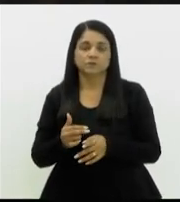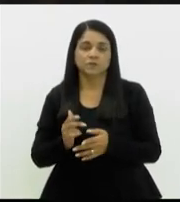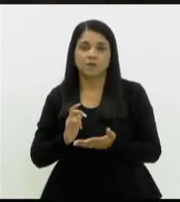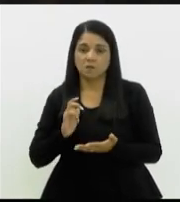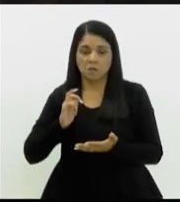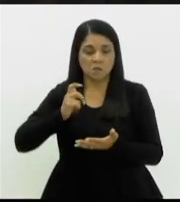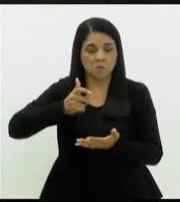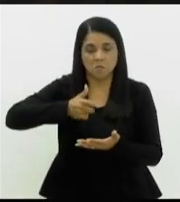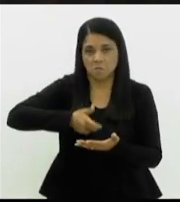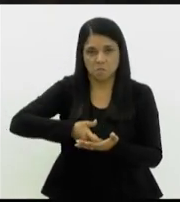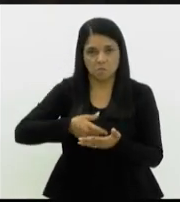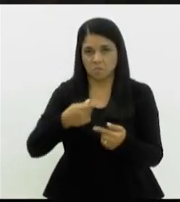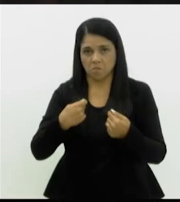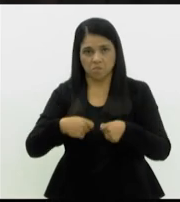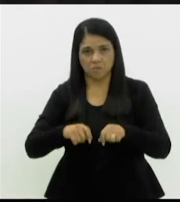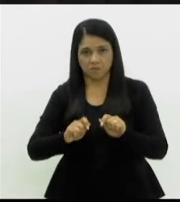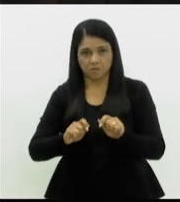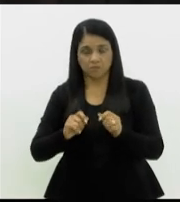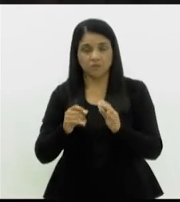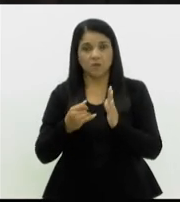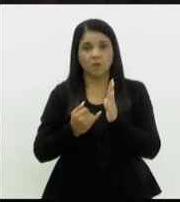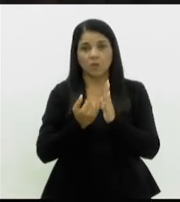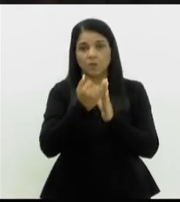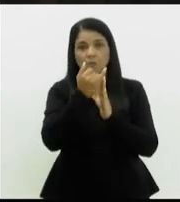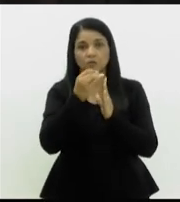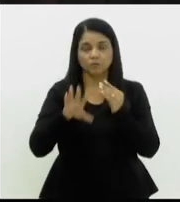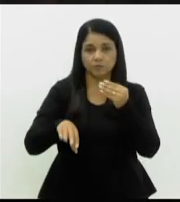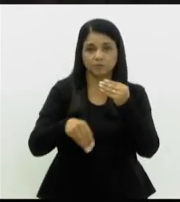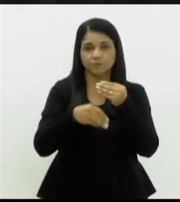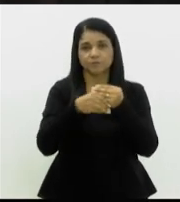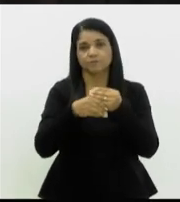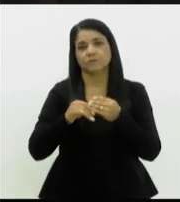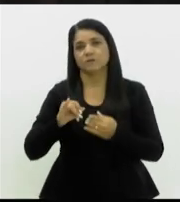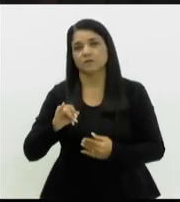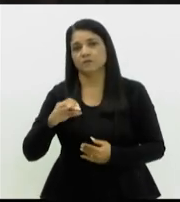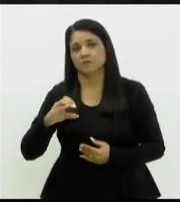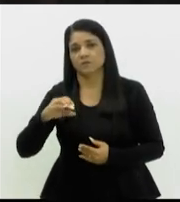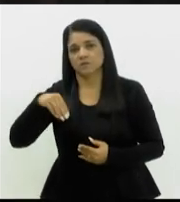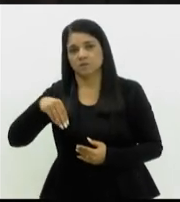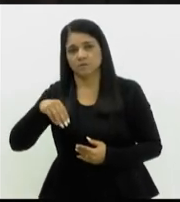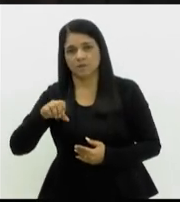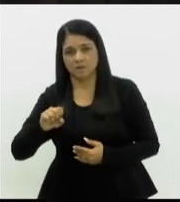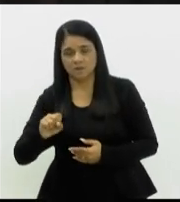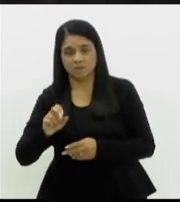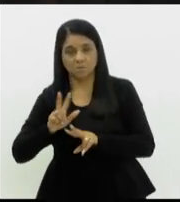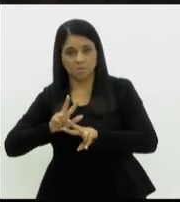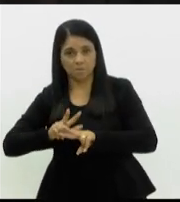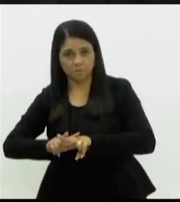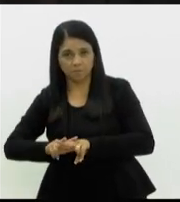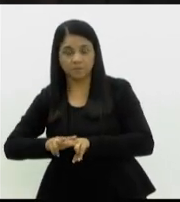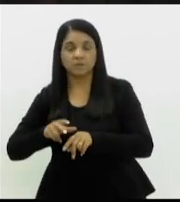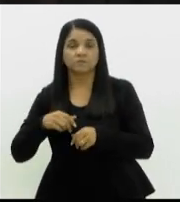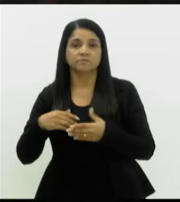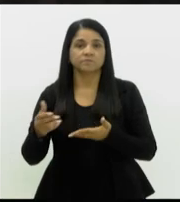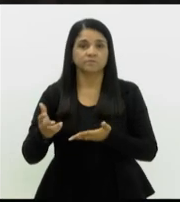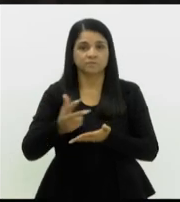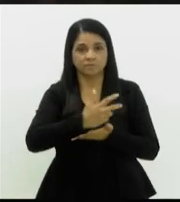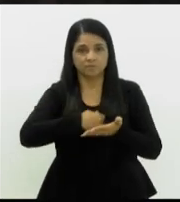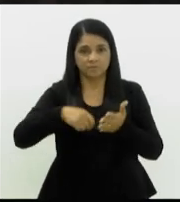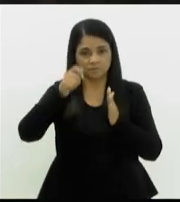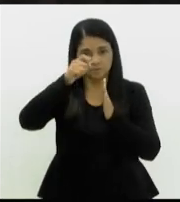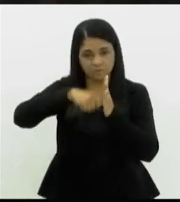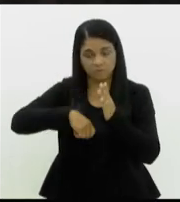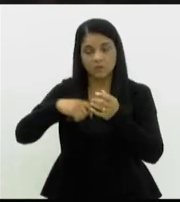imposto correspondente à complementação do ICMS retido por substituição tributária mencionada no